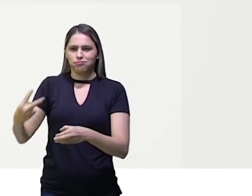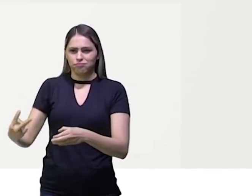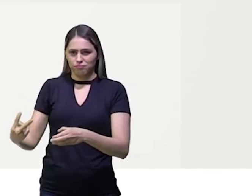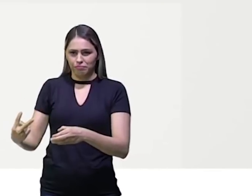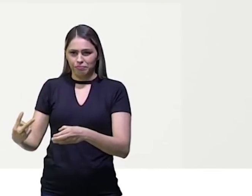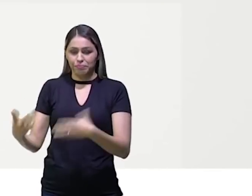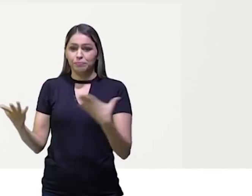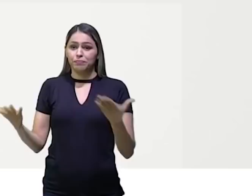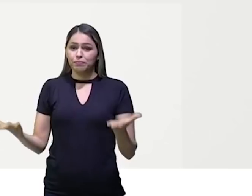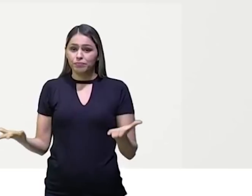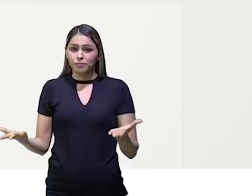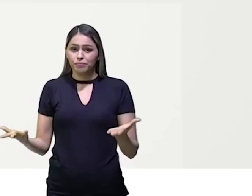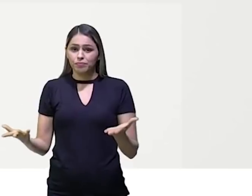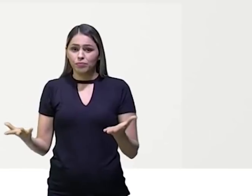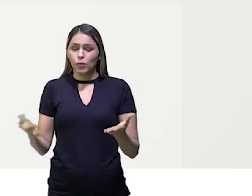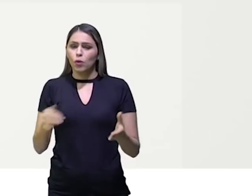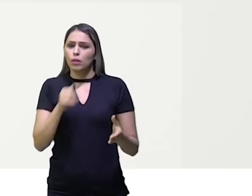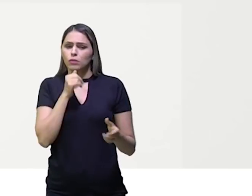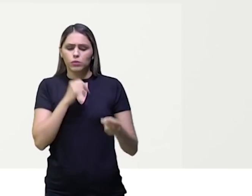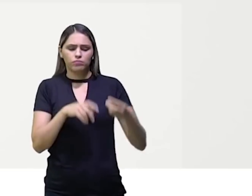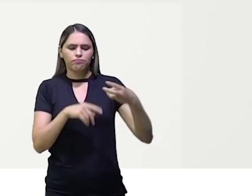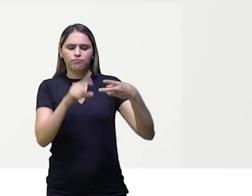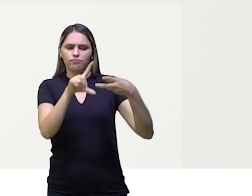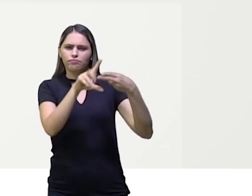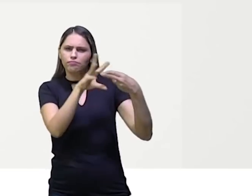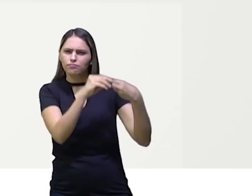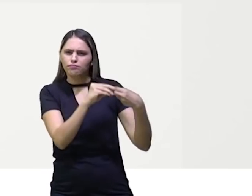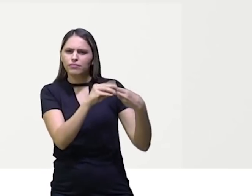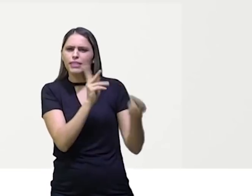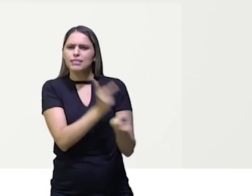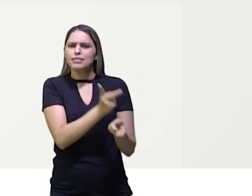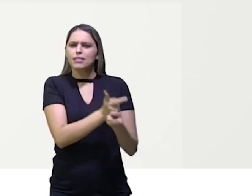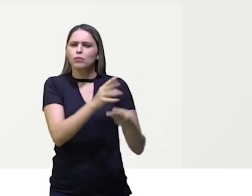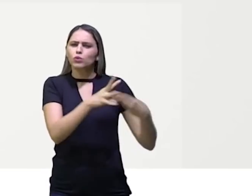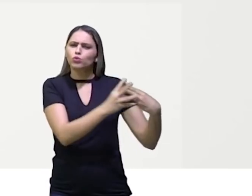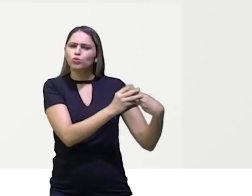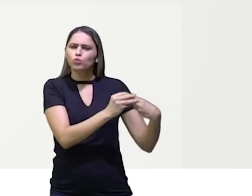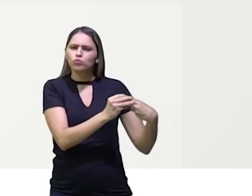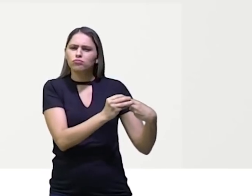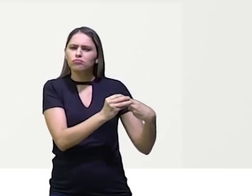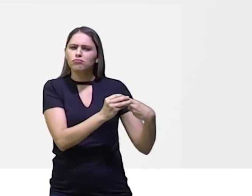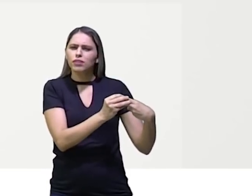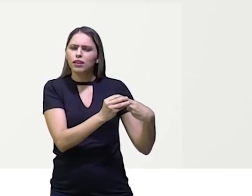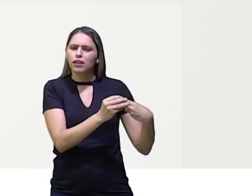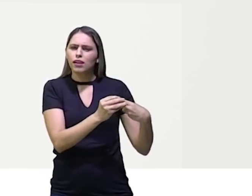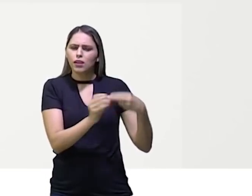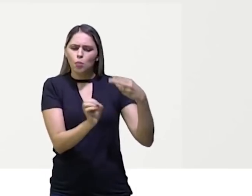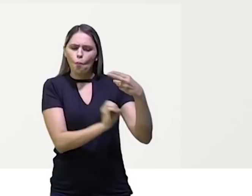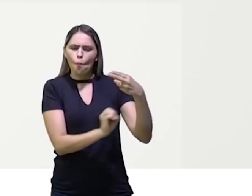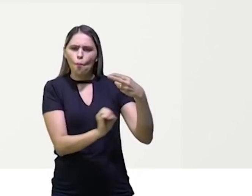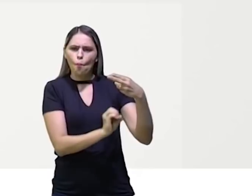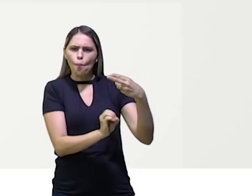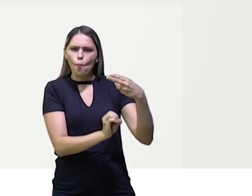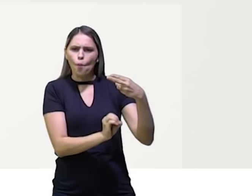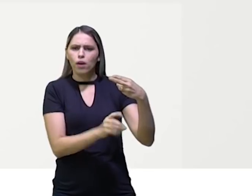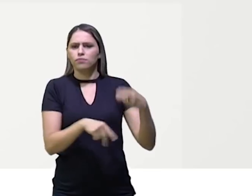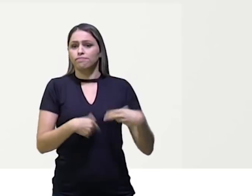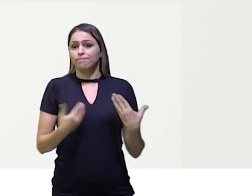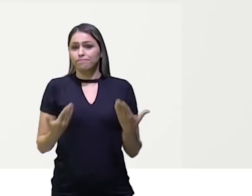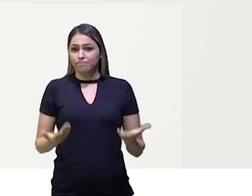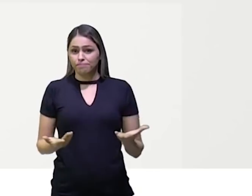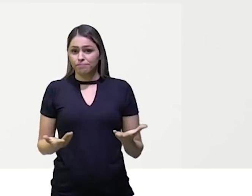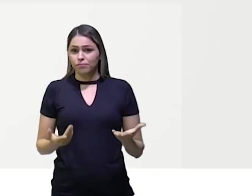aqui que não sobrou nada. O número 4 também não sobrou nada. E assim sucessivamente.